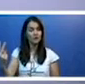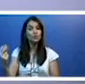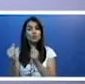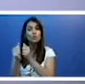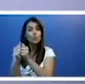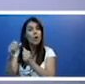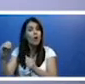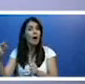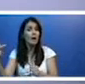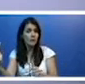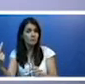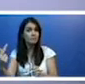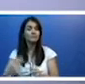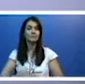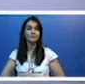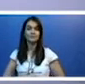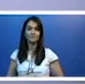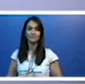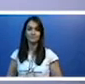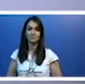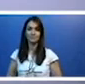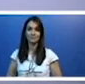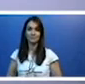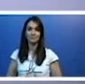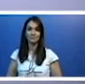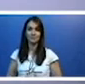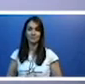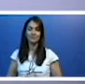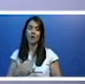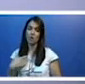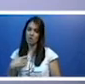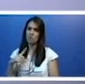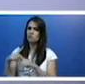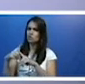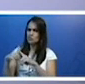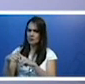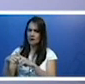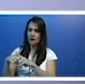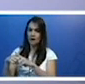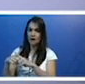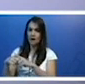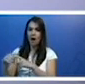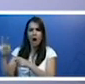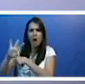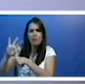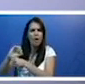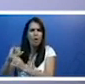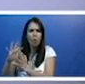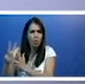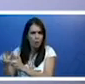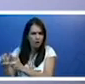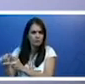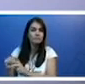frente do OH. É a quantidade de hidroxilas. Então, eu vou multiplicar a fórmula toda, da mesma maneira que lá. E esse